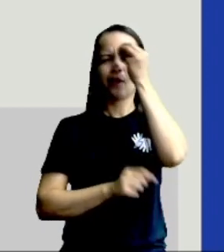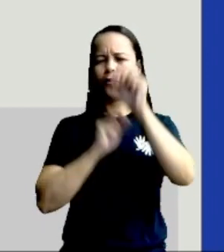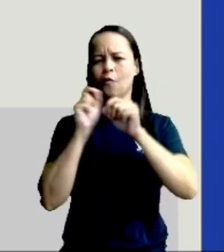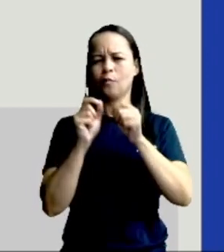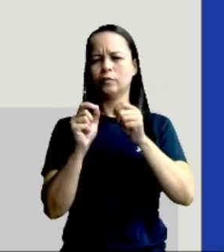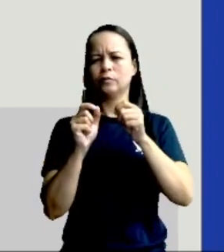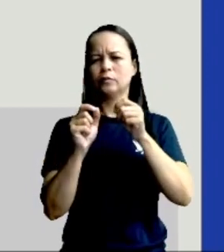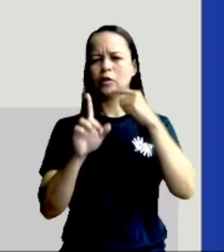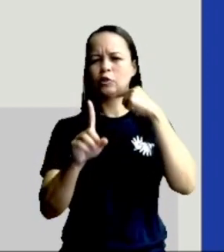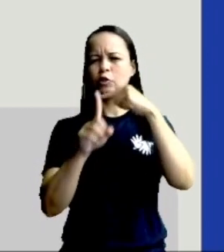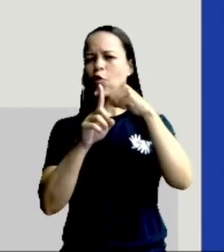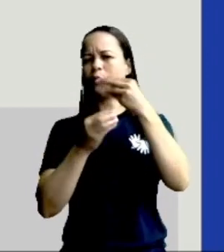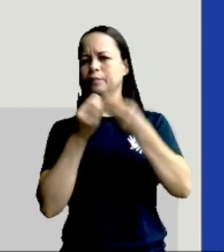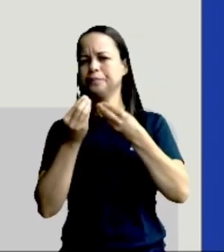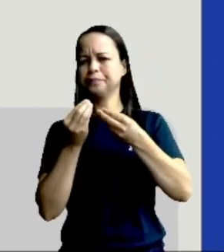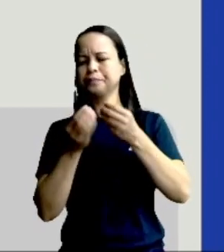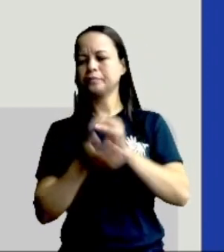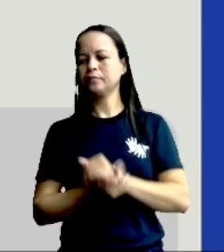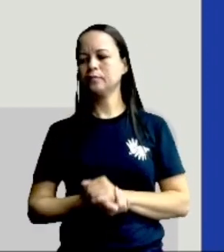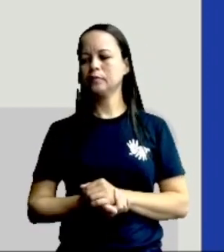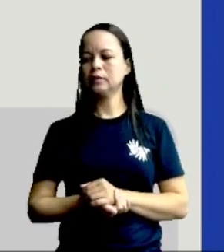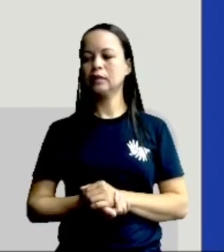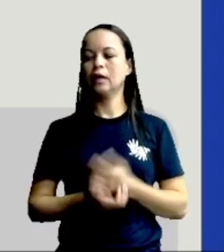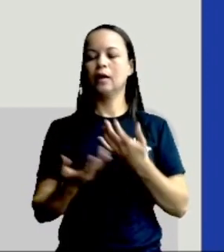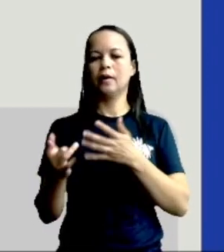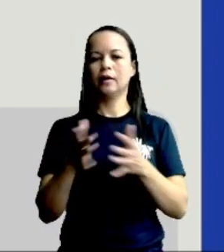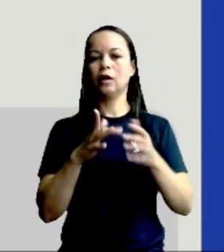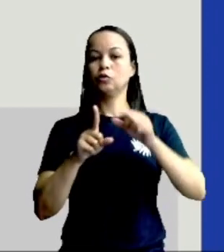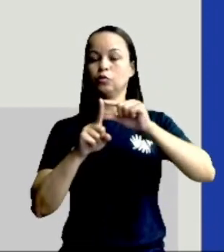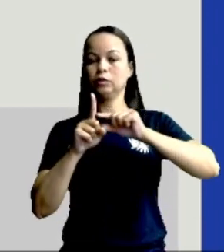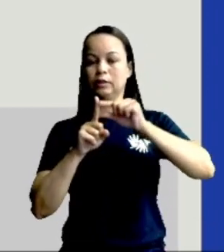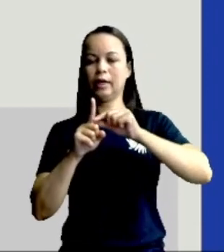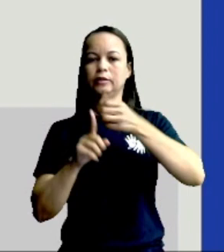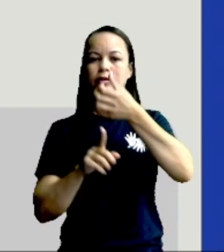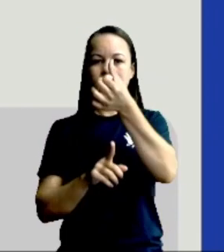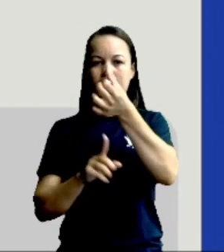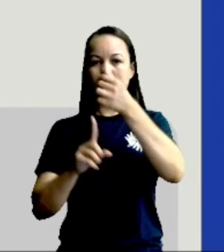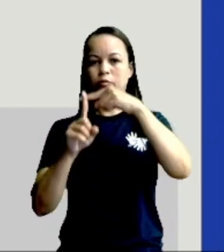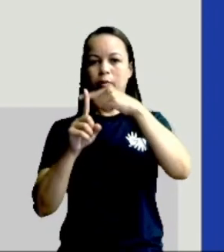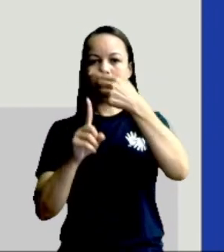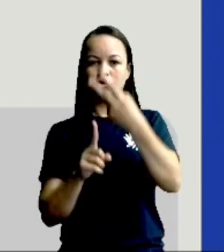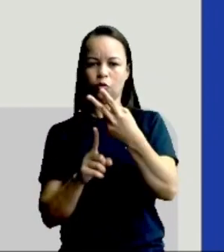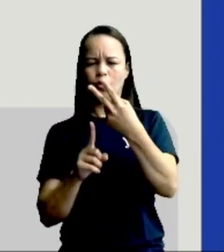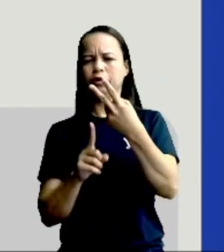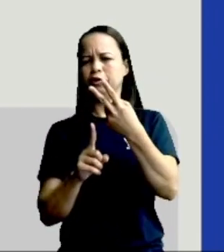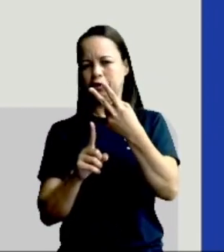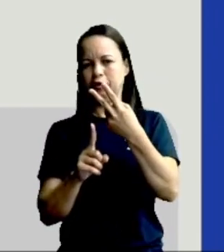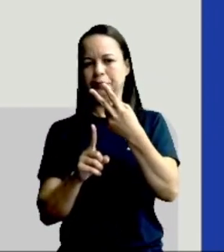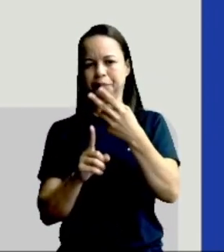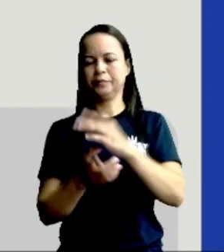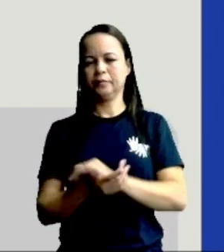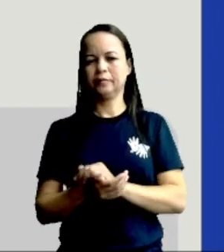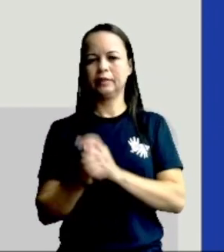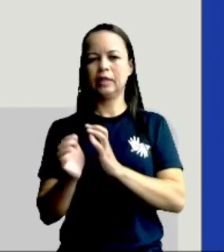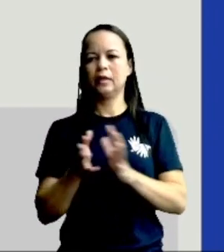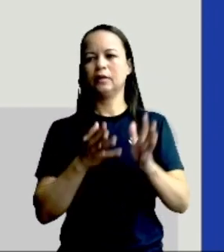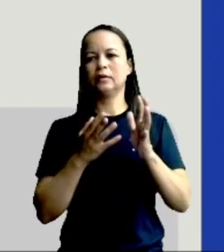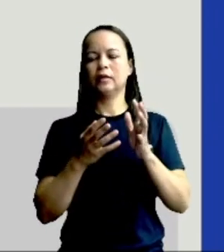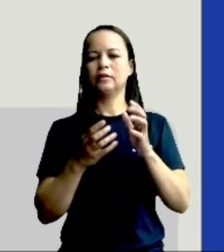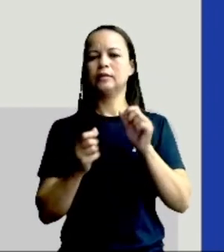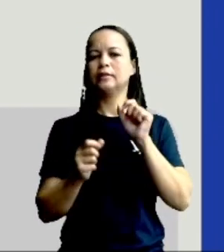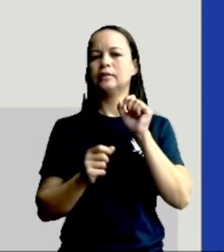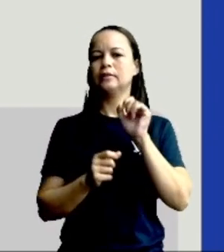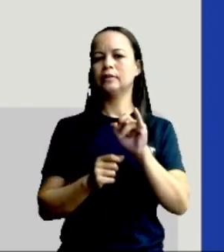soma primeiro? As unidades. Pega lá o 6 e o 2. A gente pode até deixar um pouquinho para lá, porque se